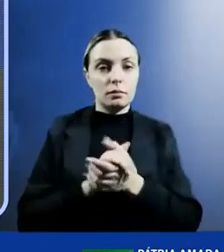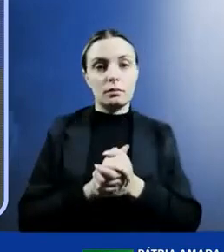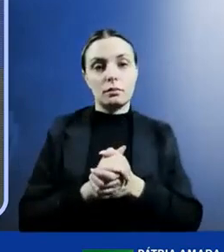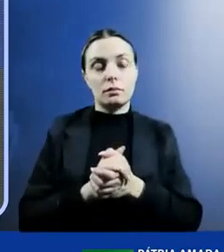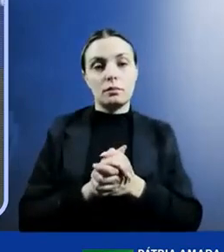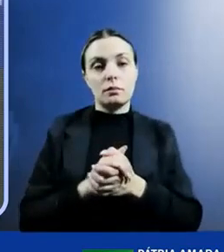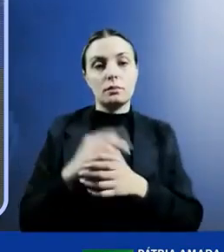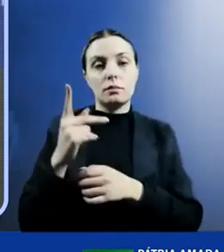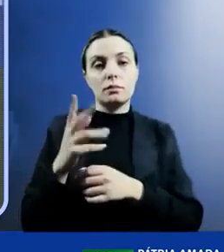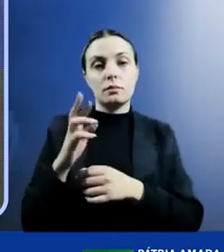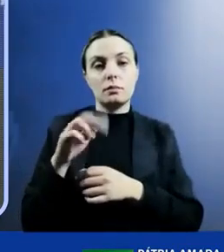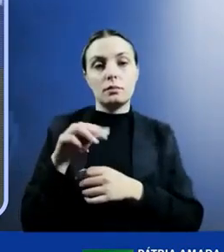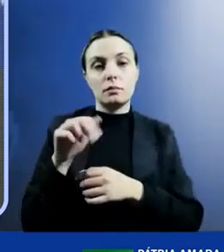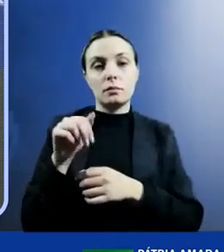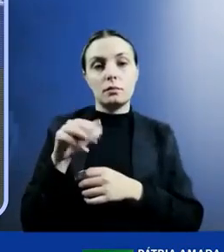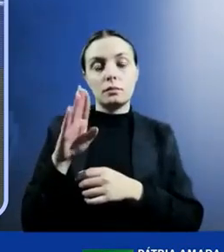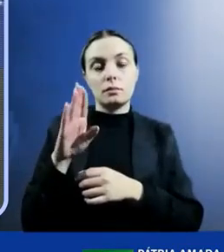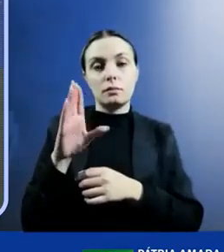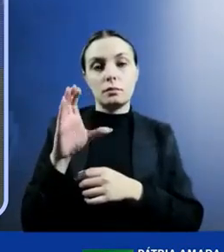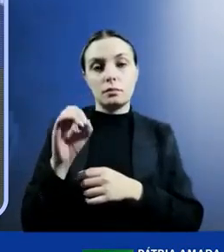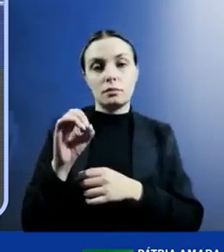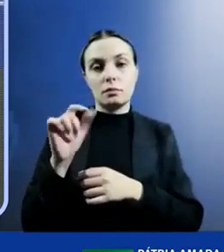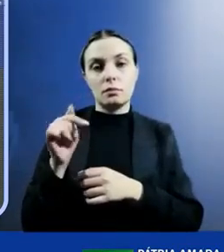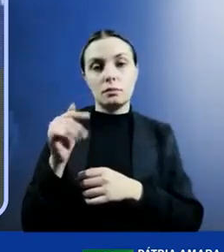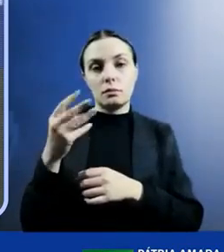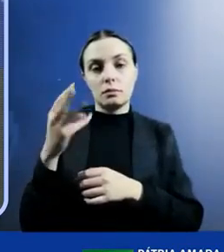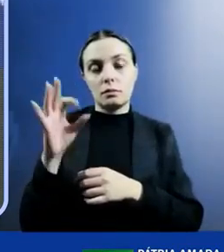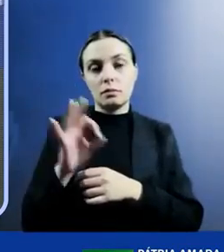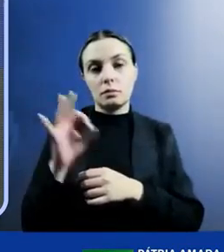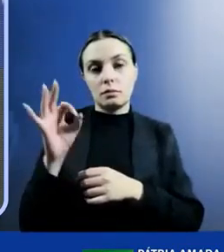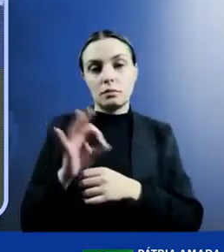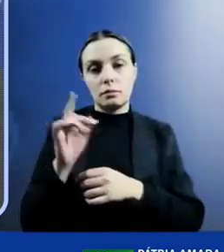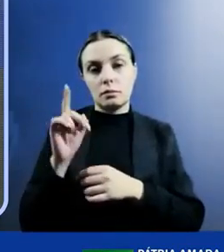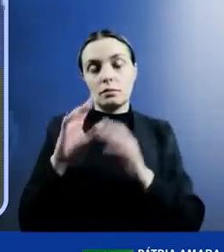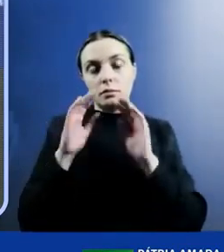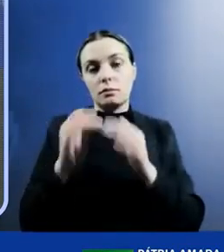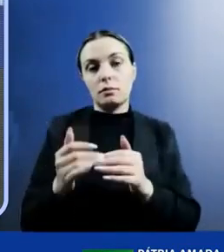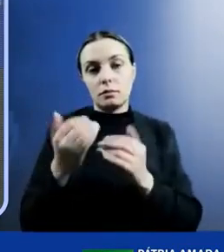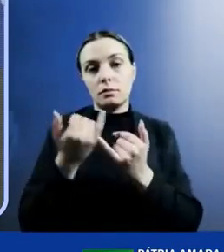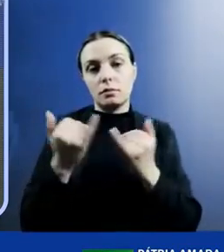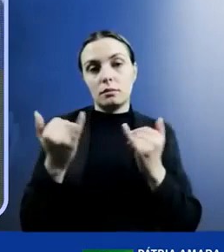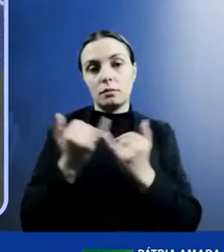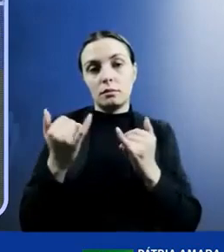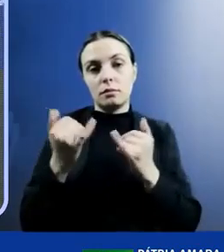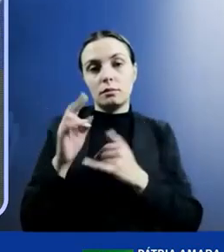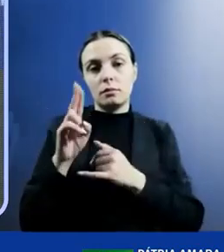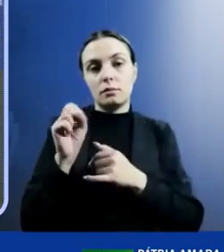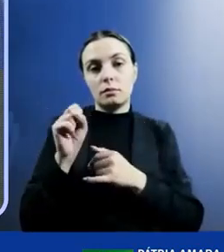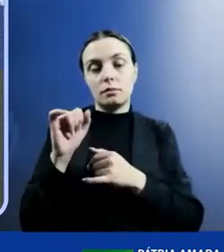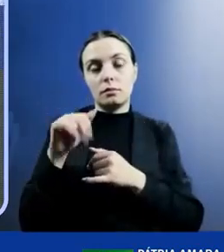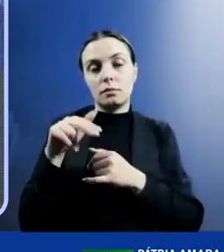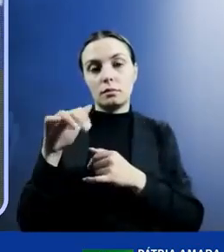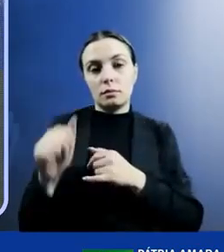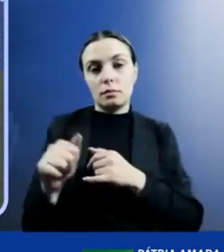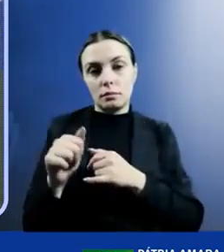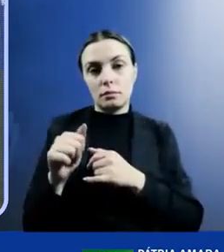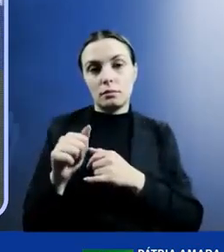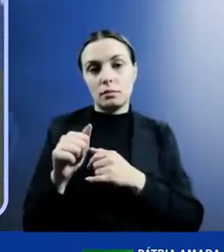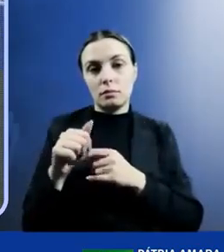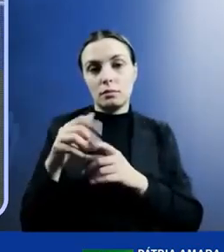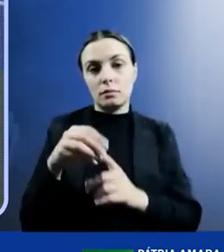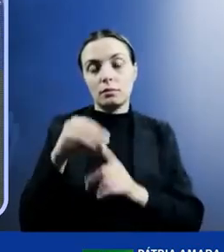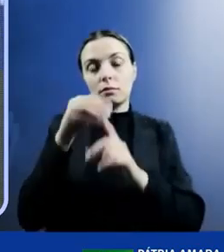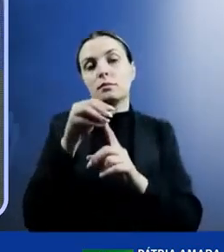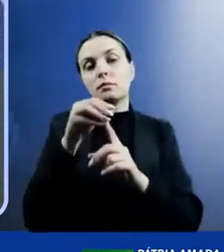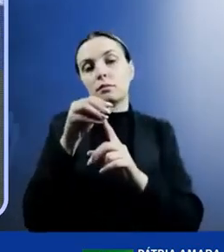hoje 73% da sua energia de usinas de fontes renováveis, com destaque para a